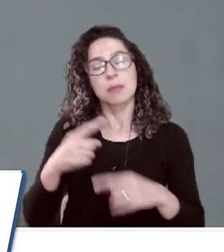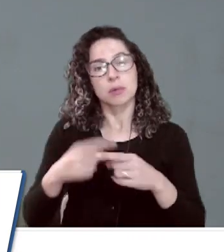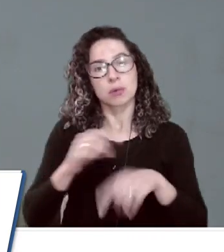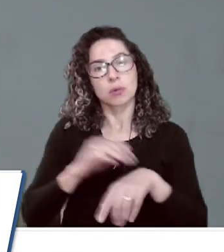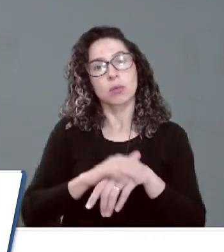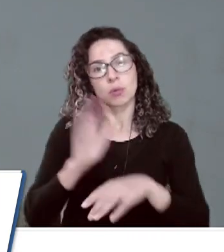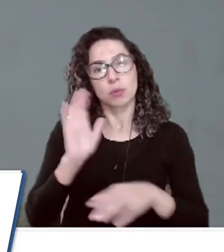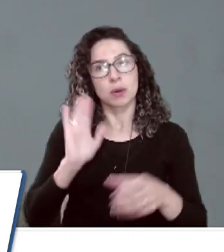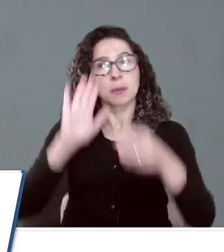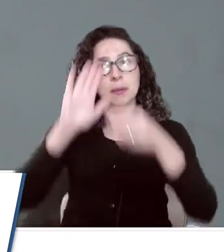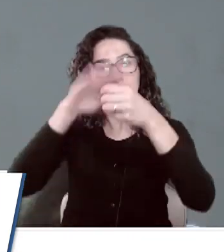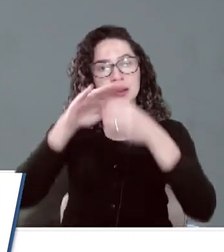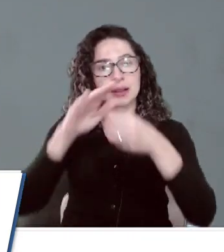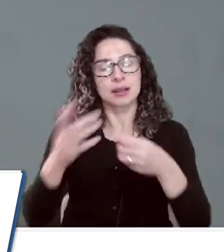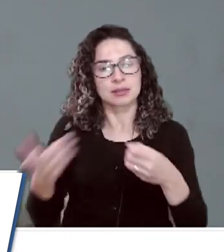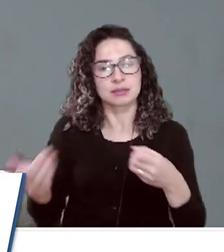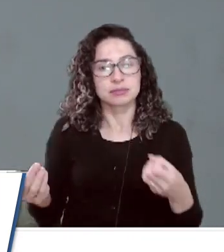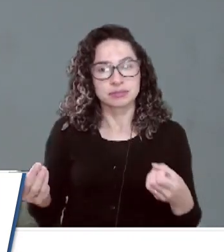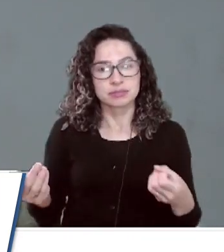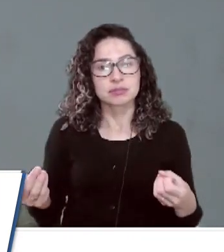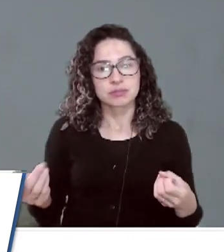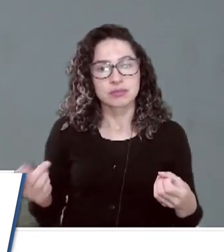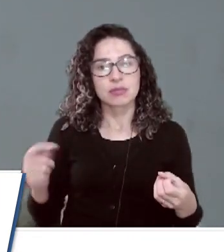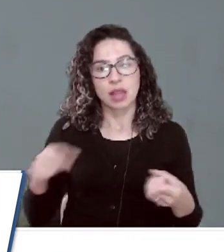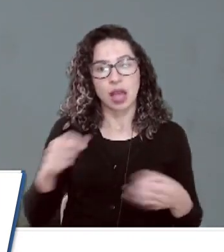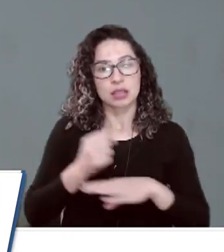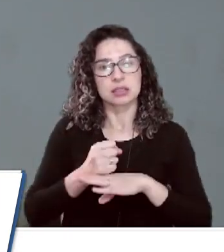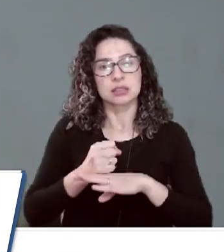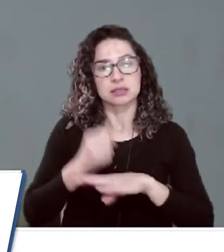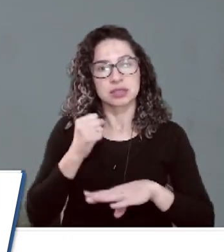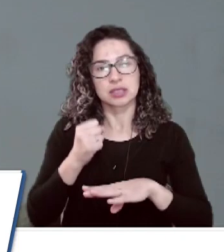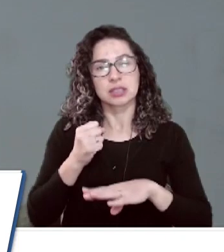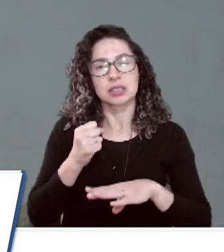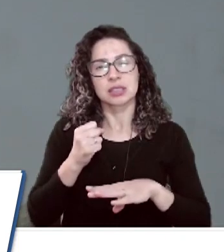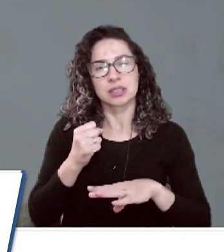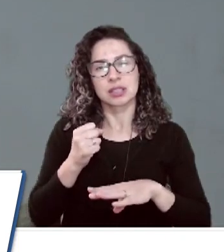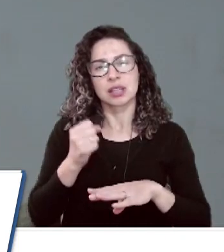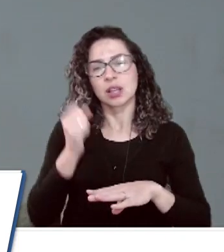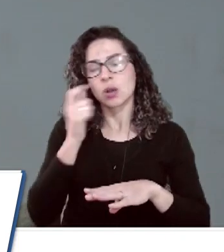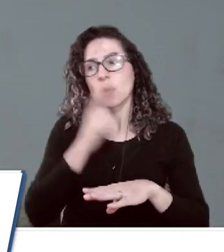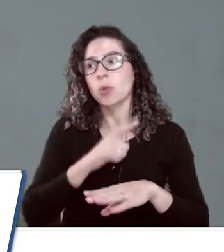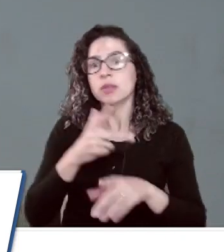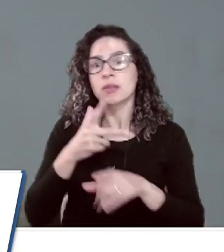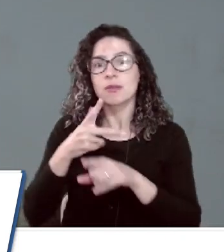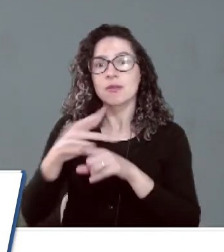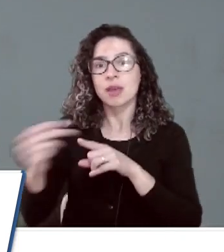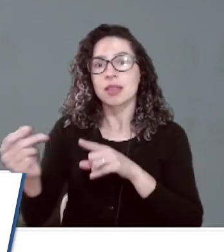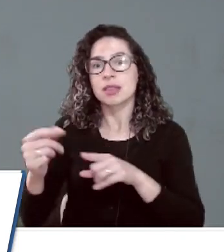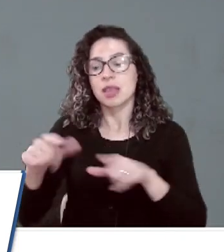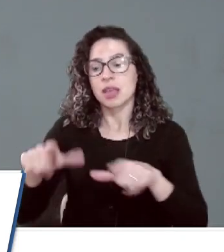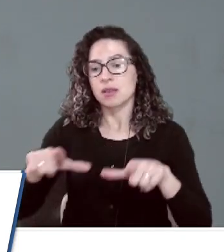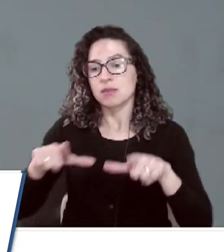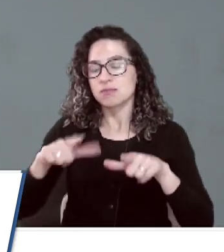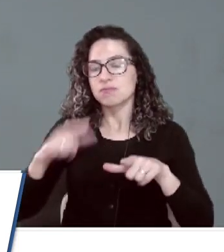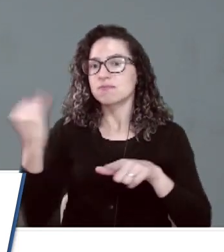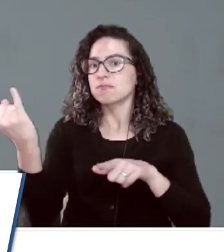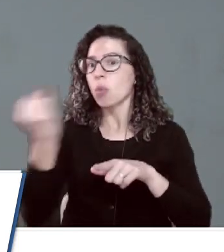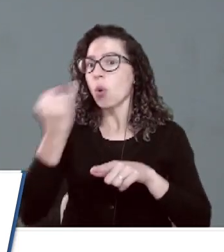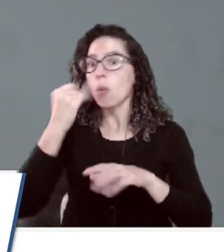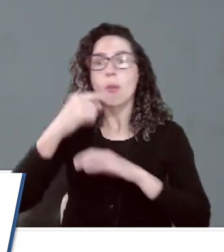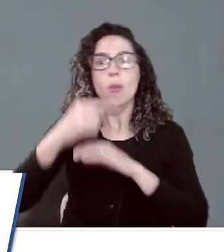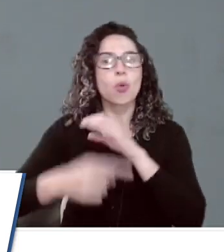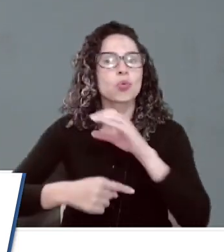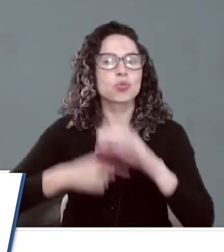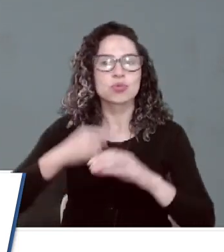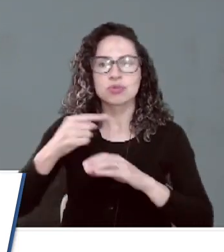né, a cidade de Franca acabou de conquistar um título importante